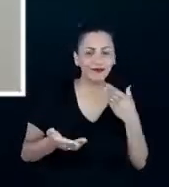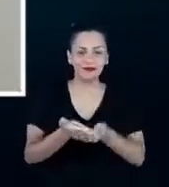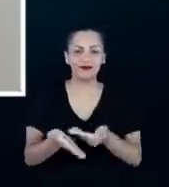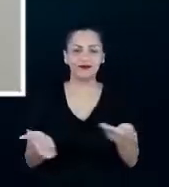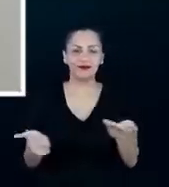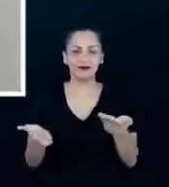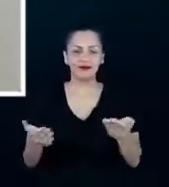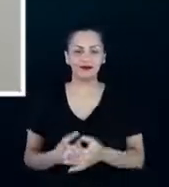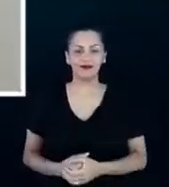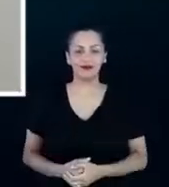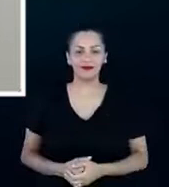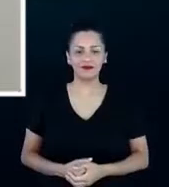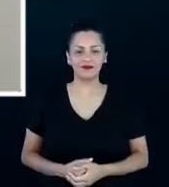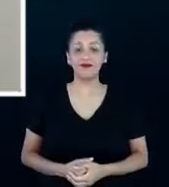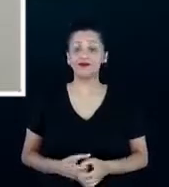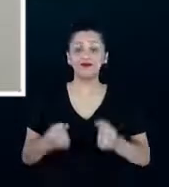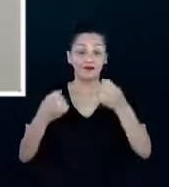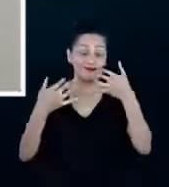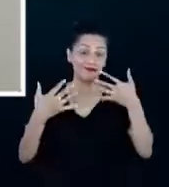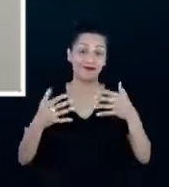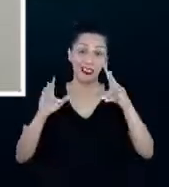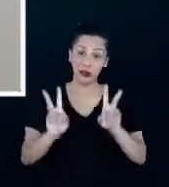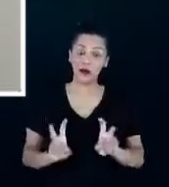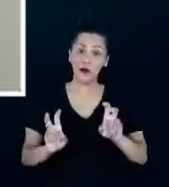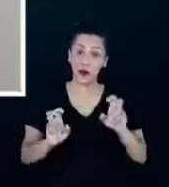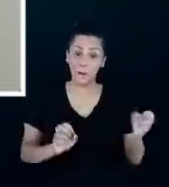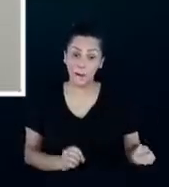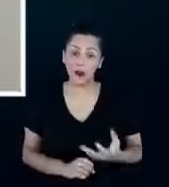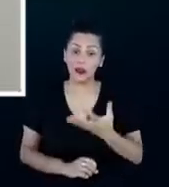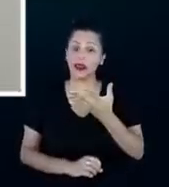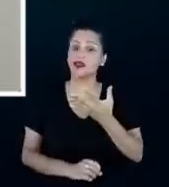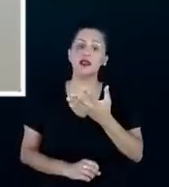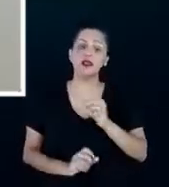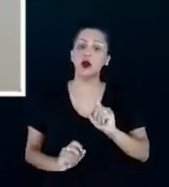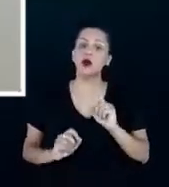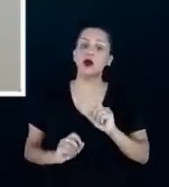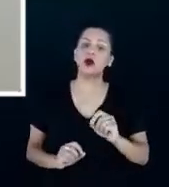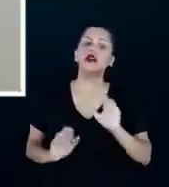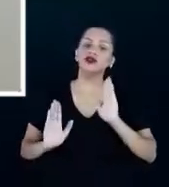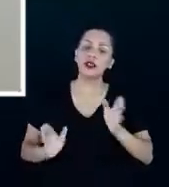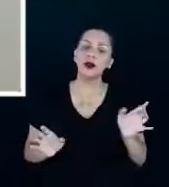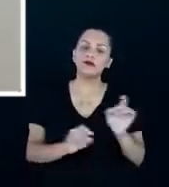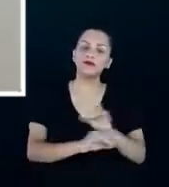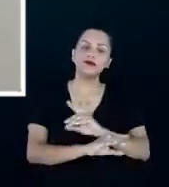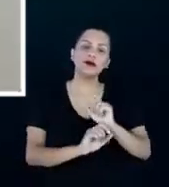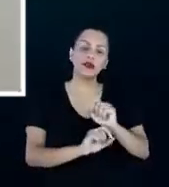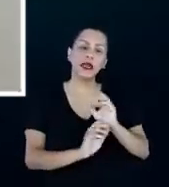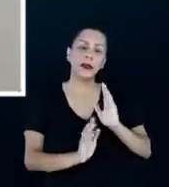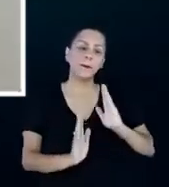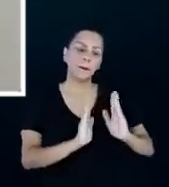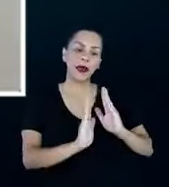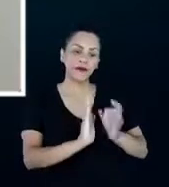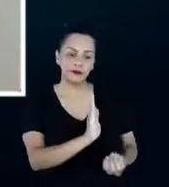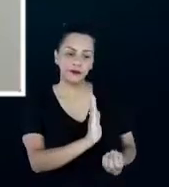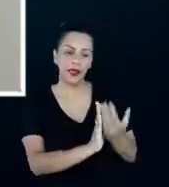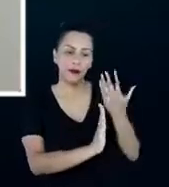Bem, falar da modernização, a gente está completando a modernização na parte de implementação de tudo que a gente pode, né,